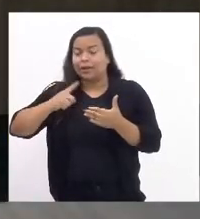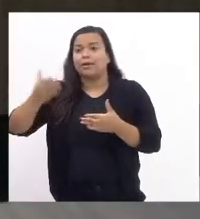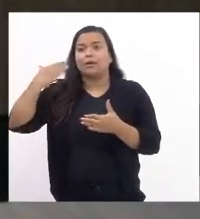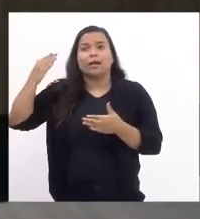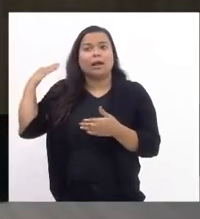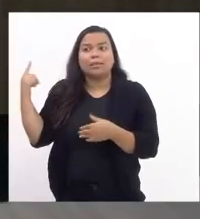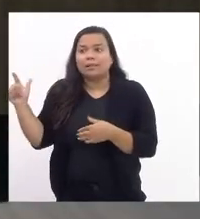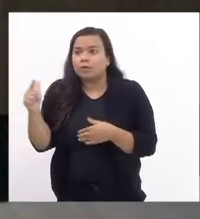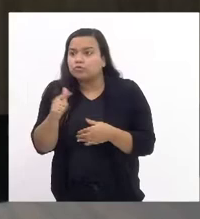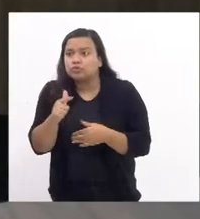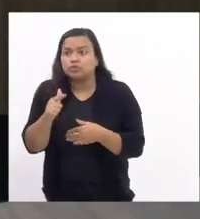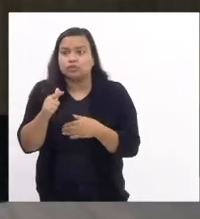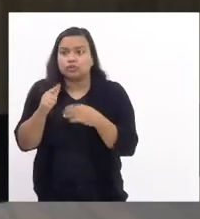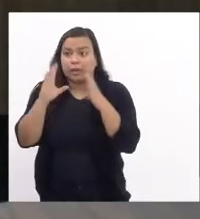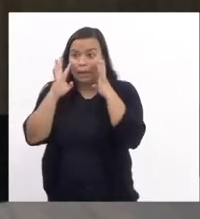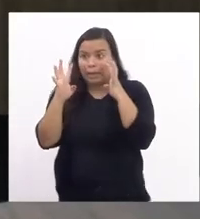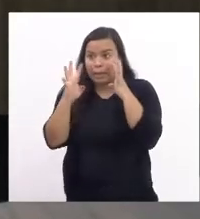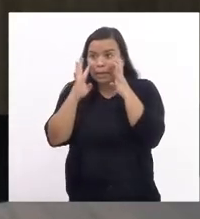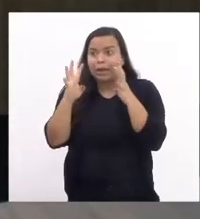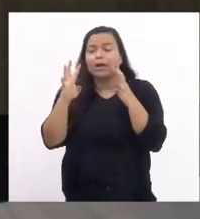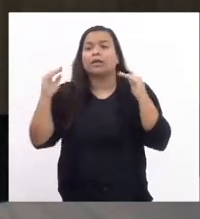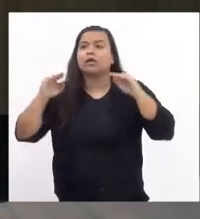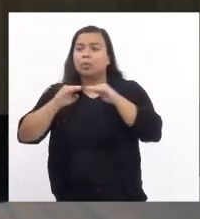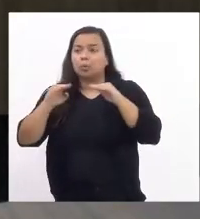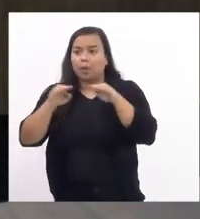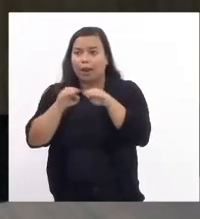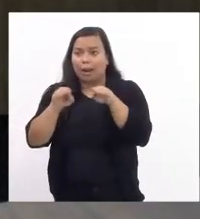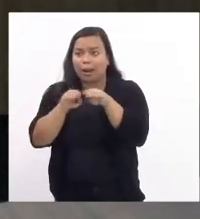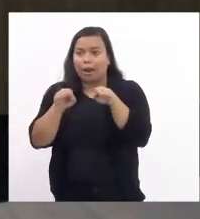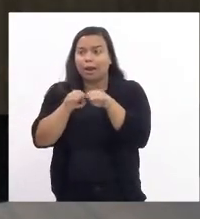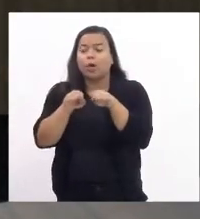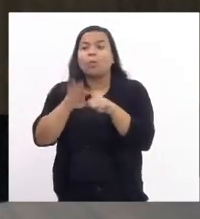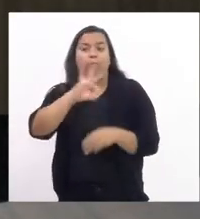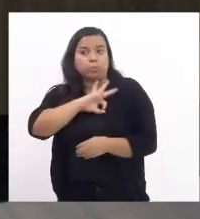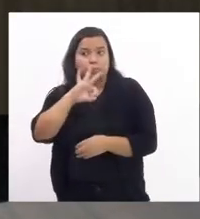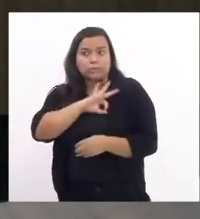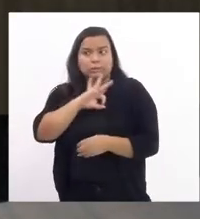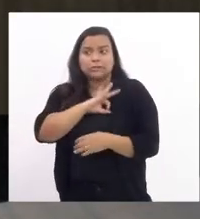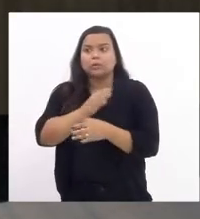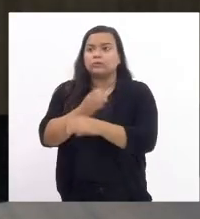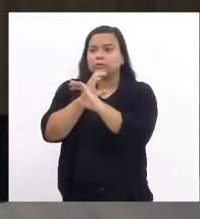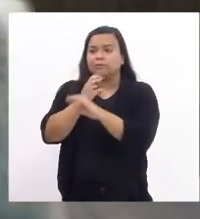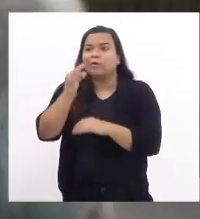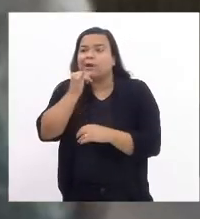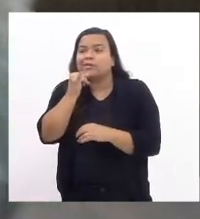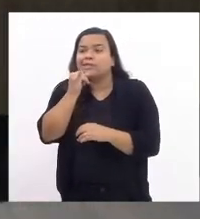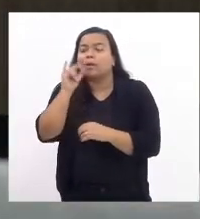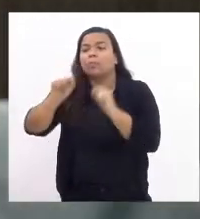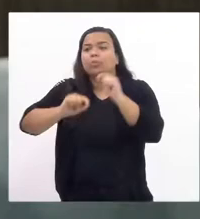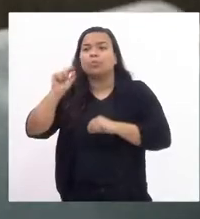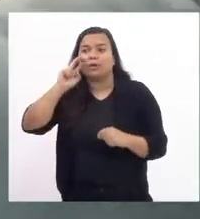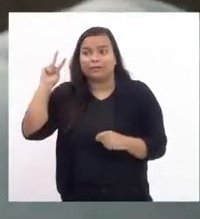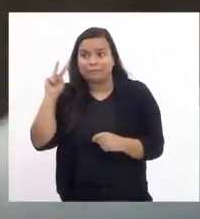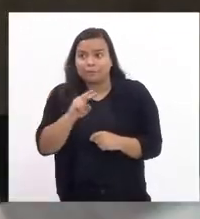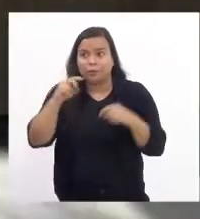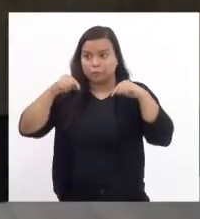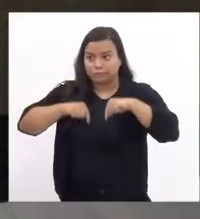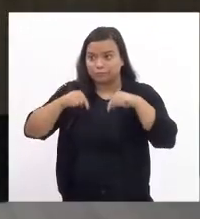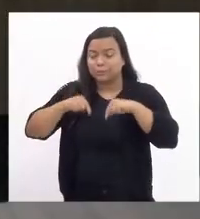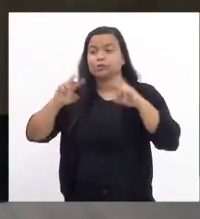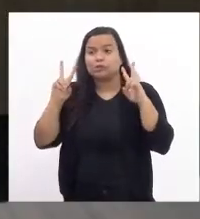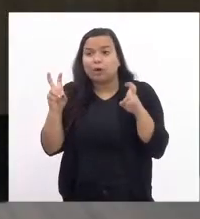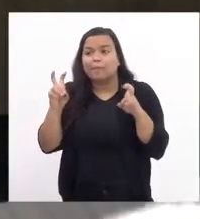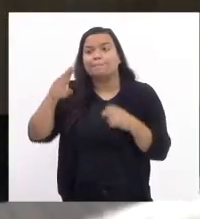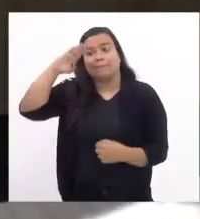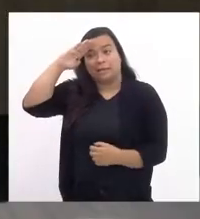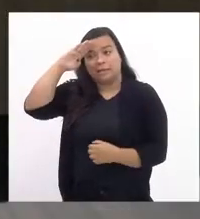forma igualitária os policiais civis, a exemplo do que tratou-se aqui no que se refere aos militares